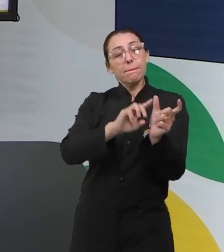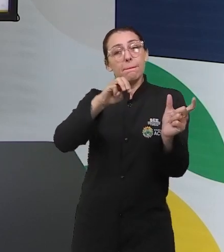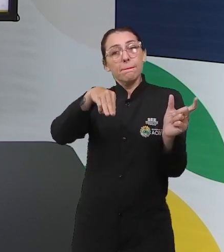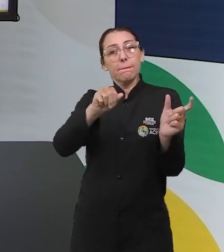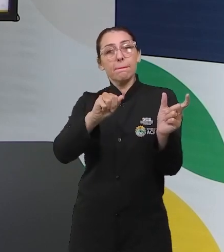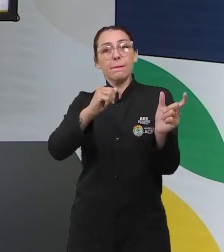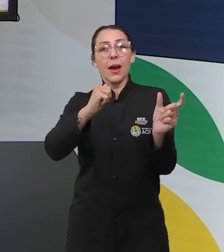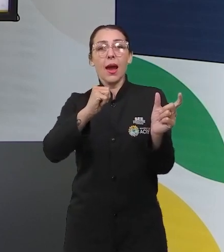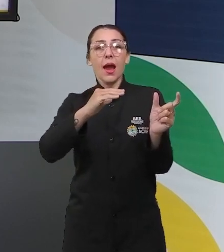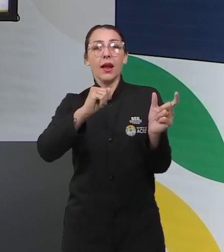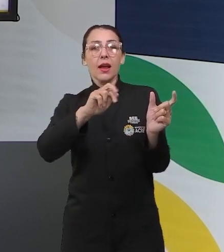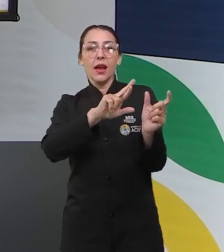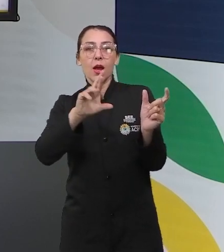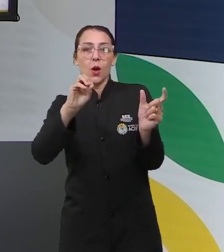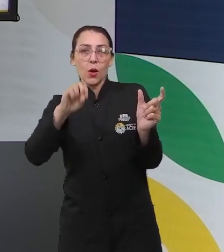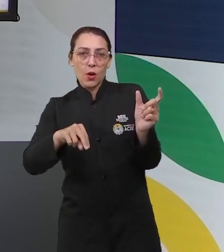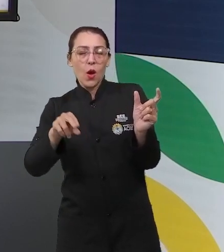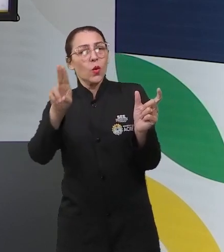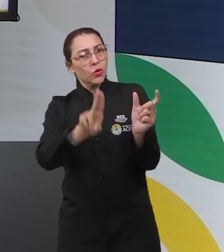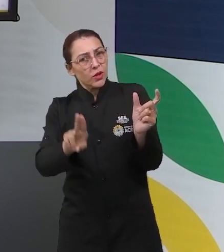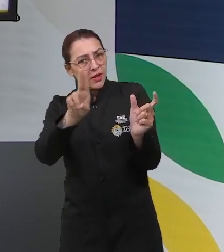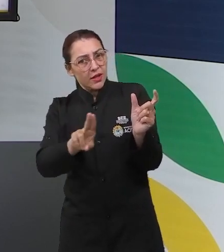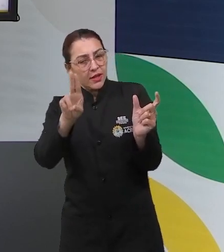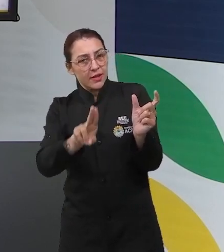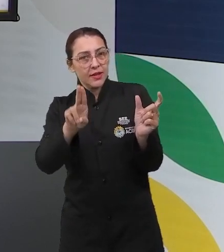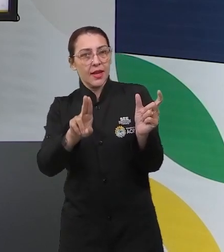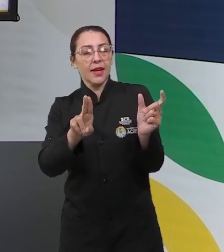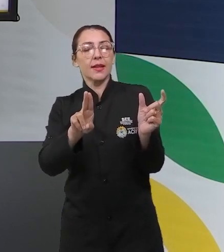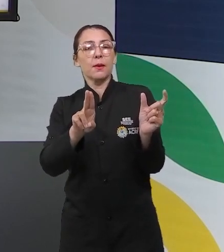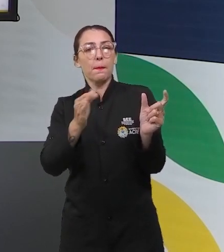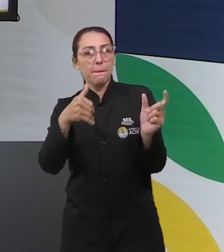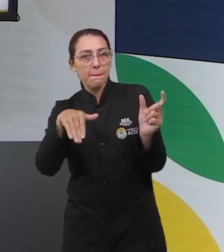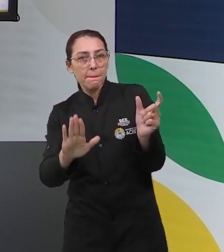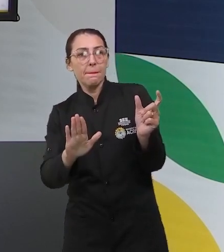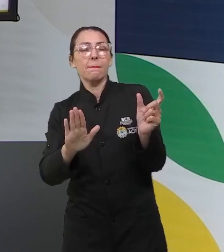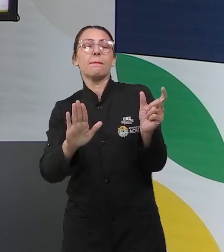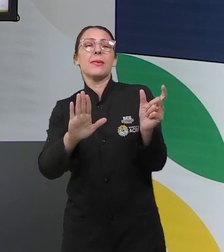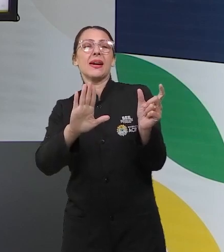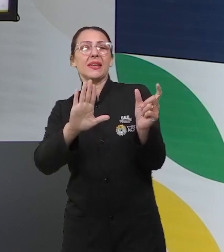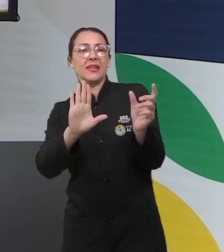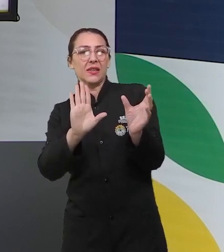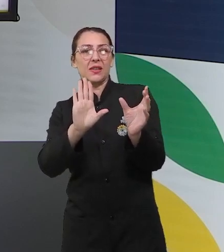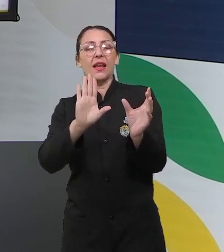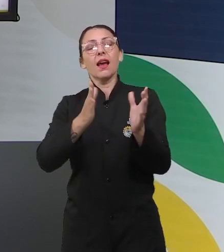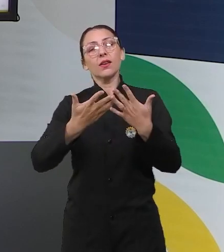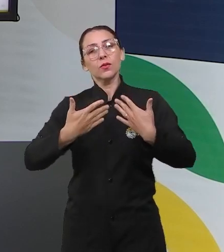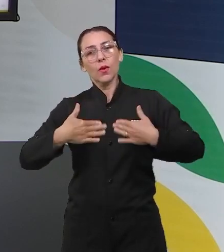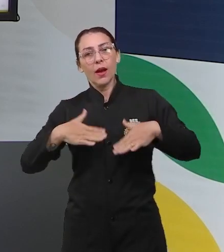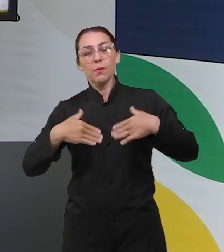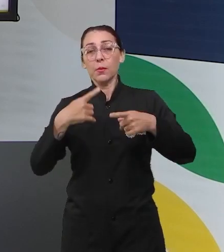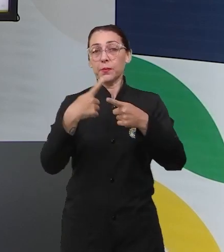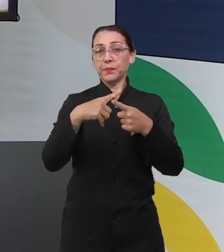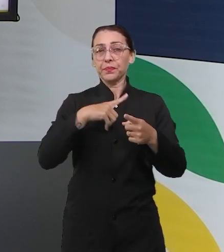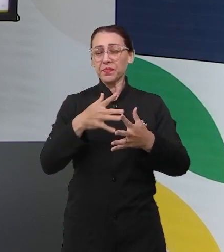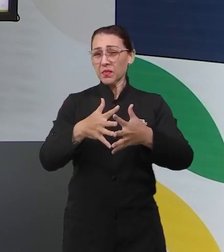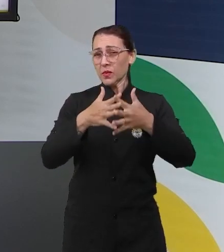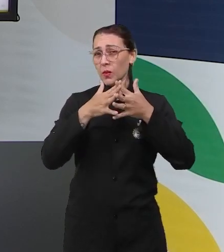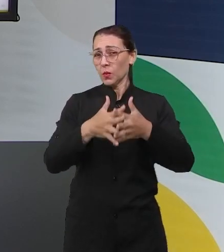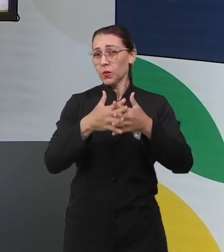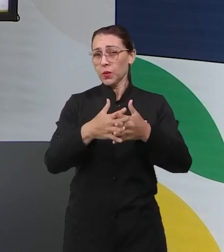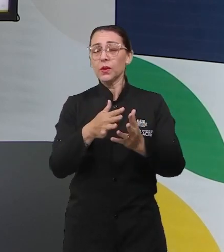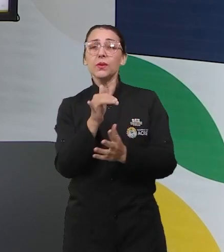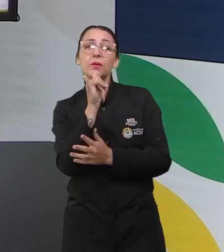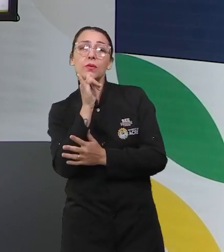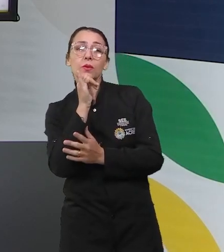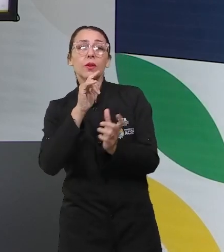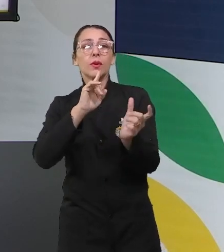macarrão também ela é utilizada mais de uma forma mais implícita, mais suave ali, porque ela pode gerar confusão, por exemplo,